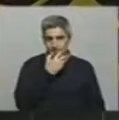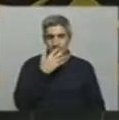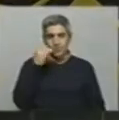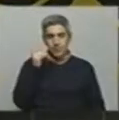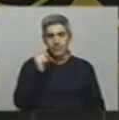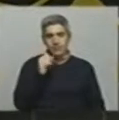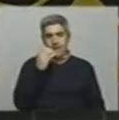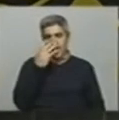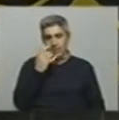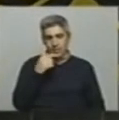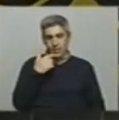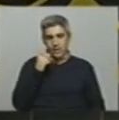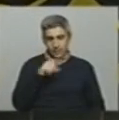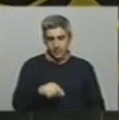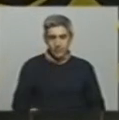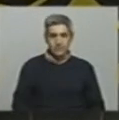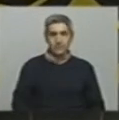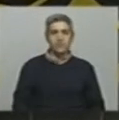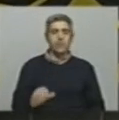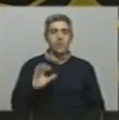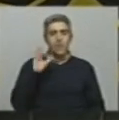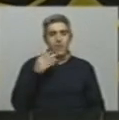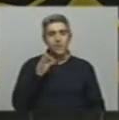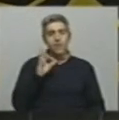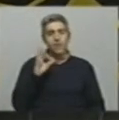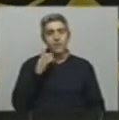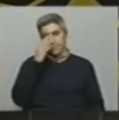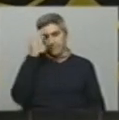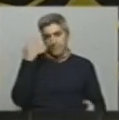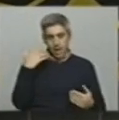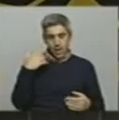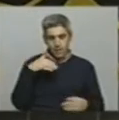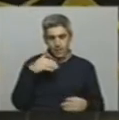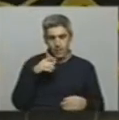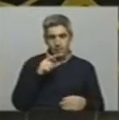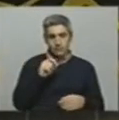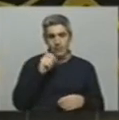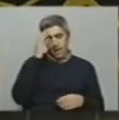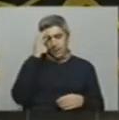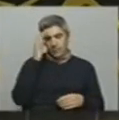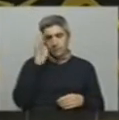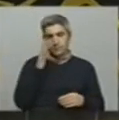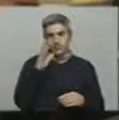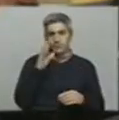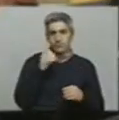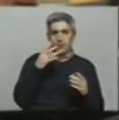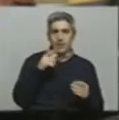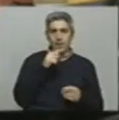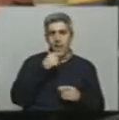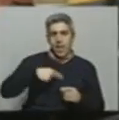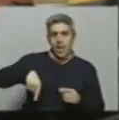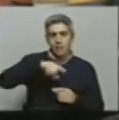viagem será em África novamente. Claro, mas quando e para onde? Especificamente? No verão. No verão, e será, em princípio, os Grandes Lagos da